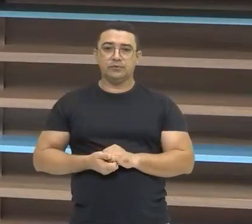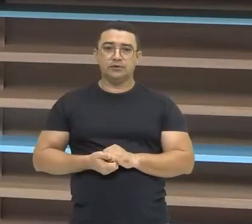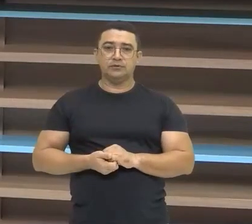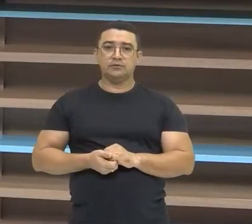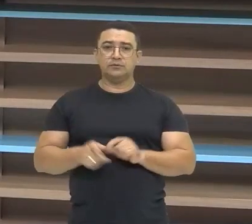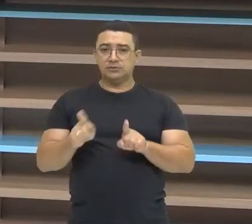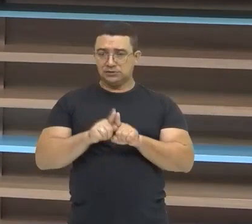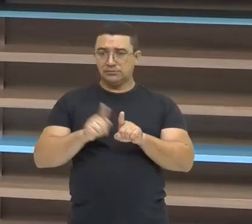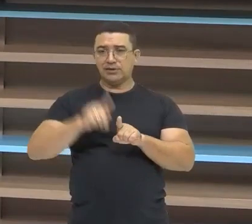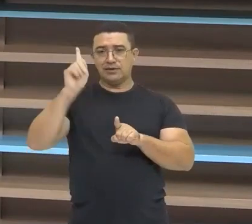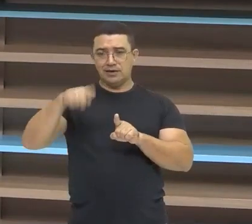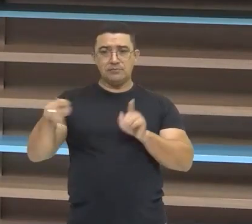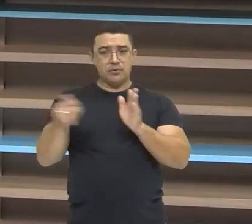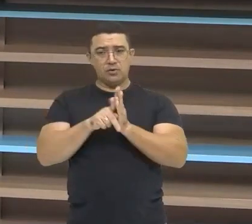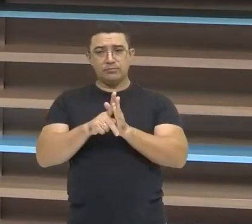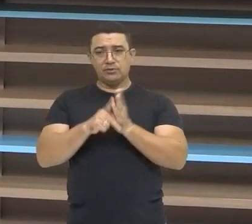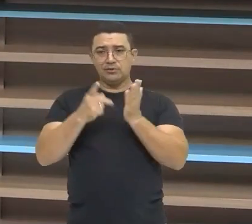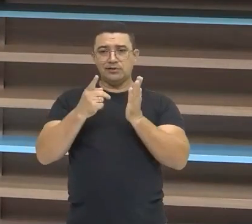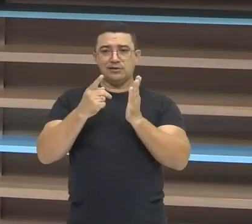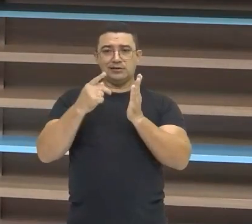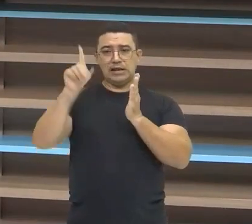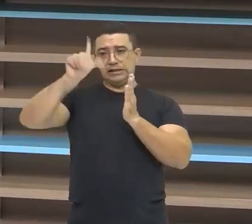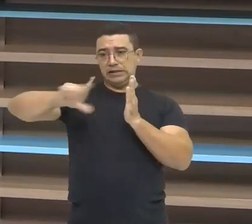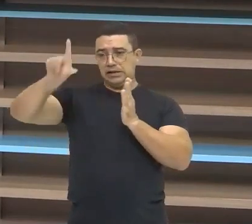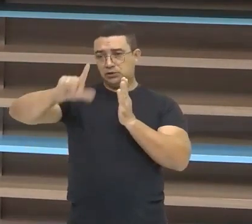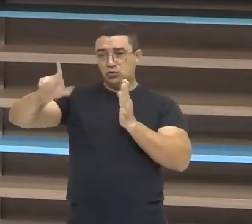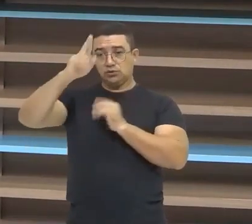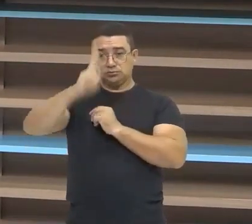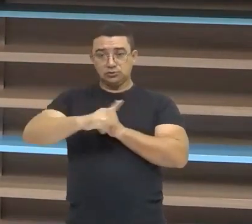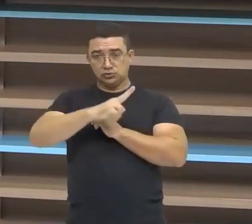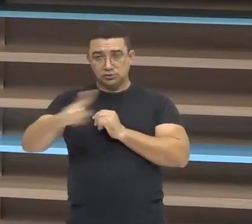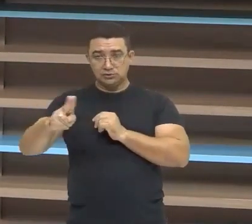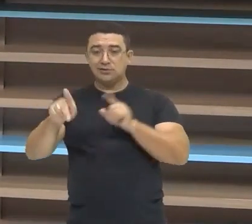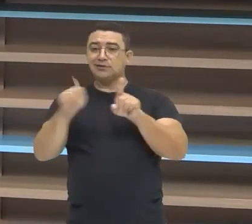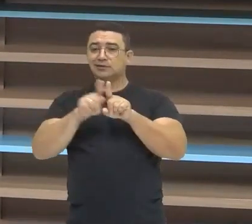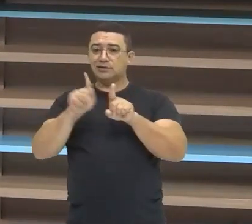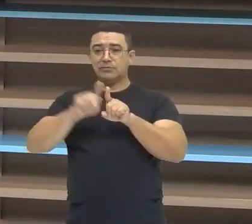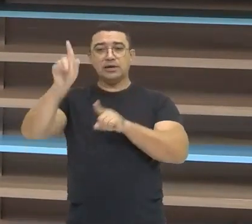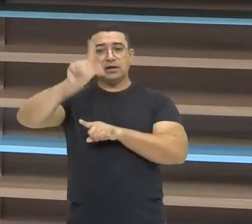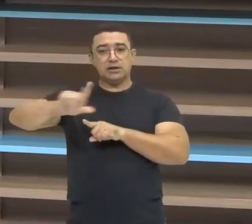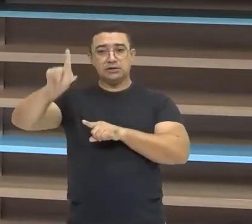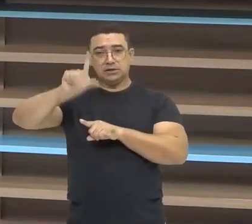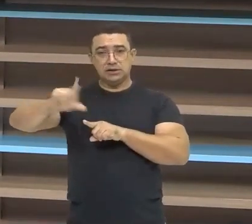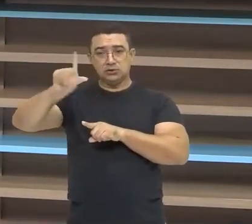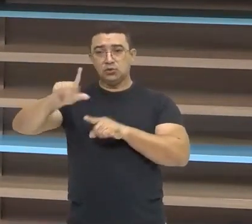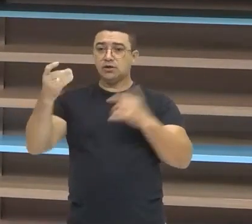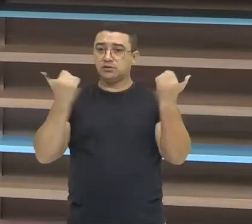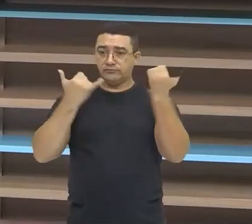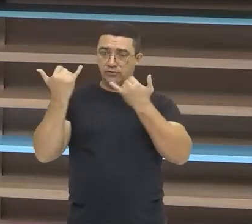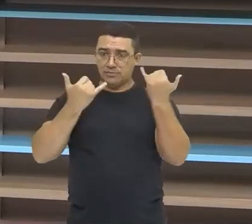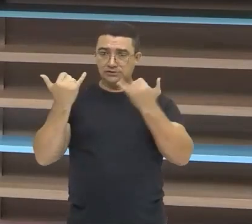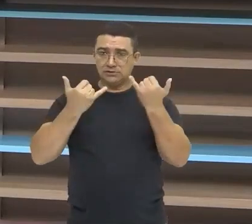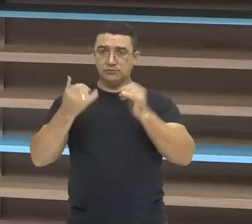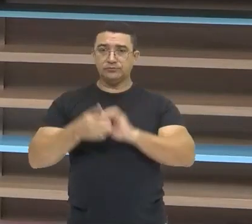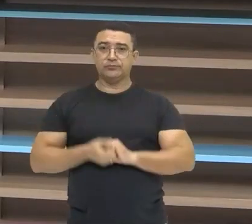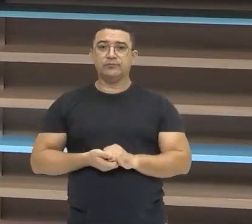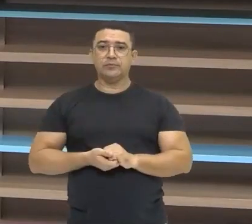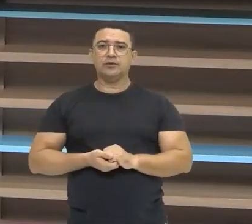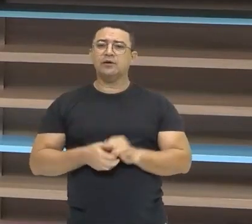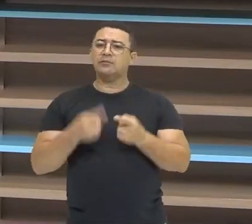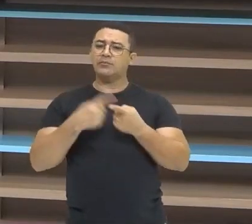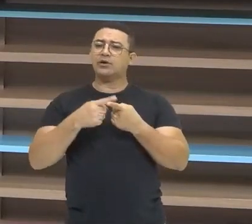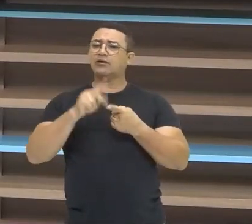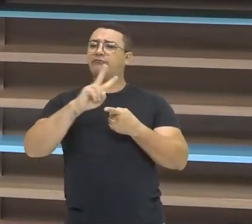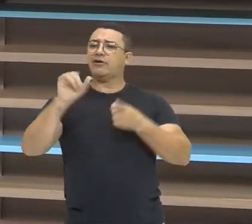faz parte da literatura, tanto parte da literatura jesuítica quanto da literatura de informação, porque ele